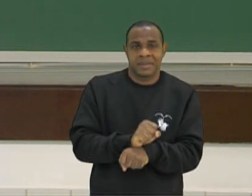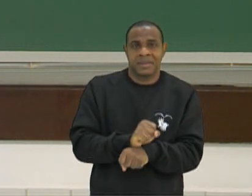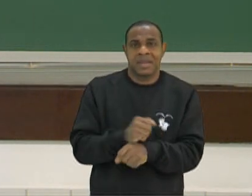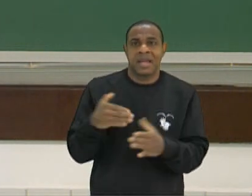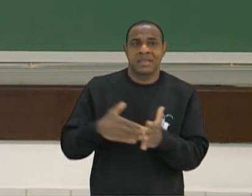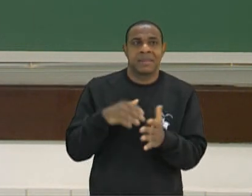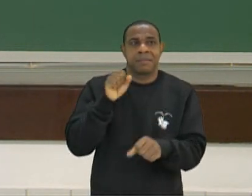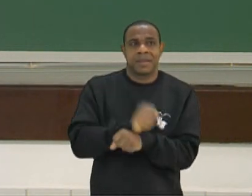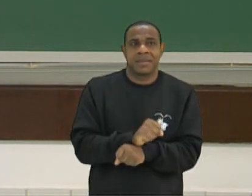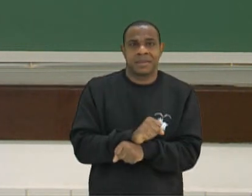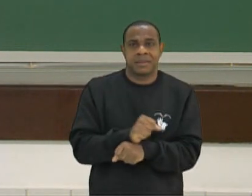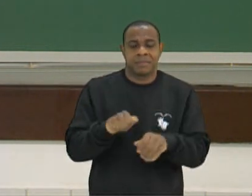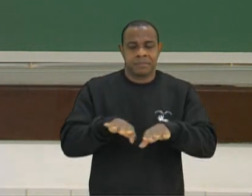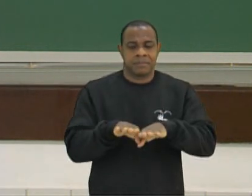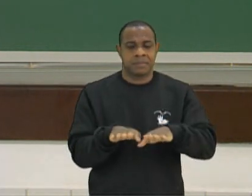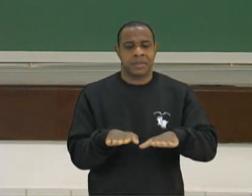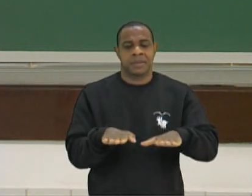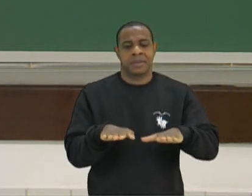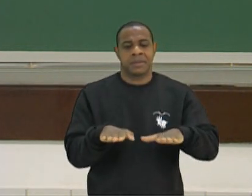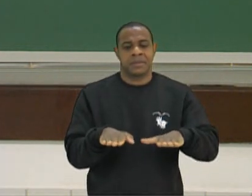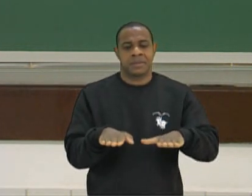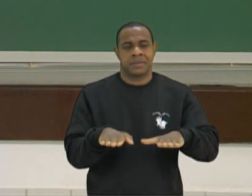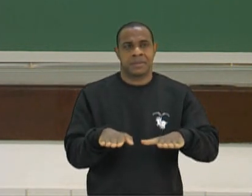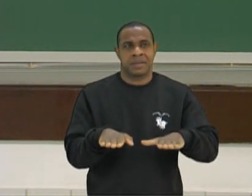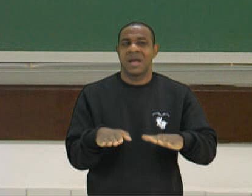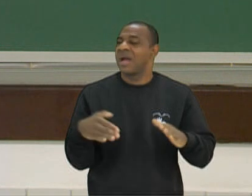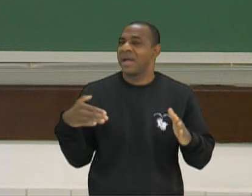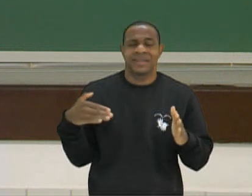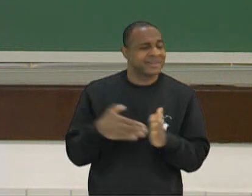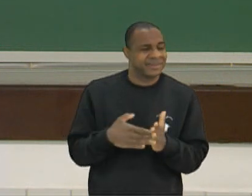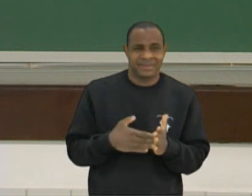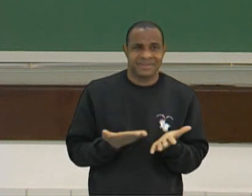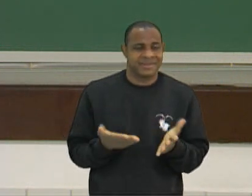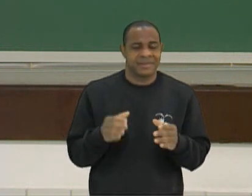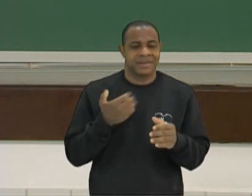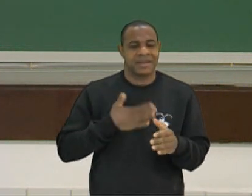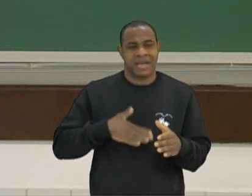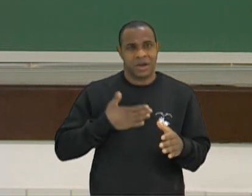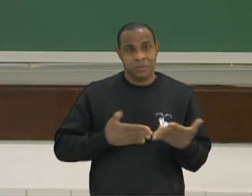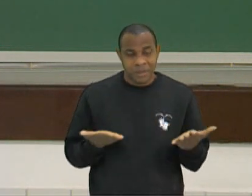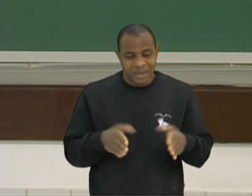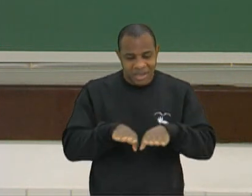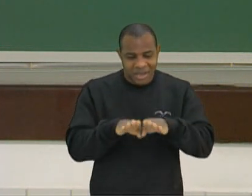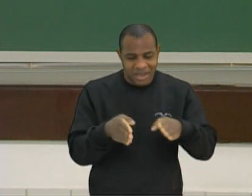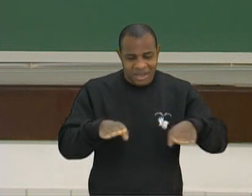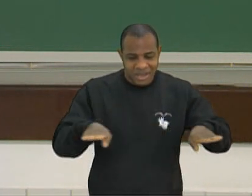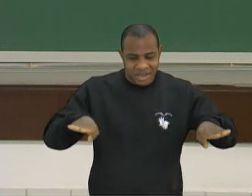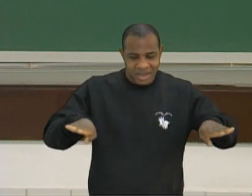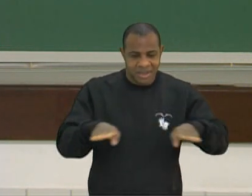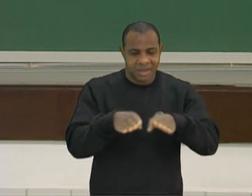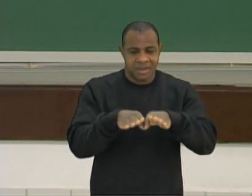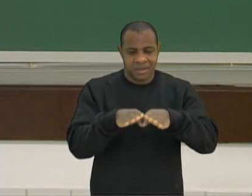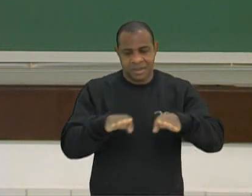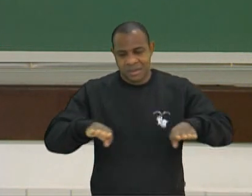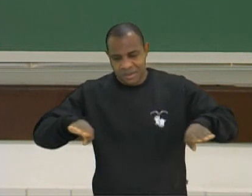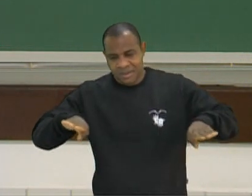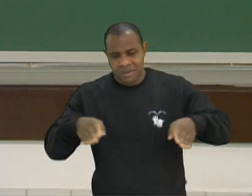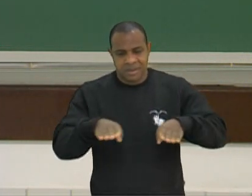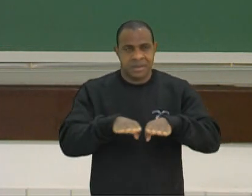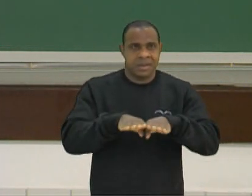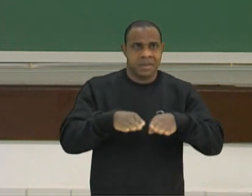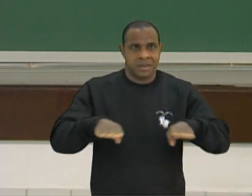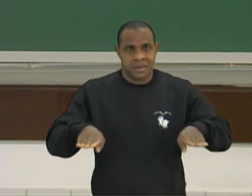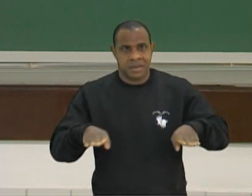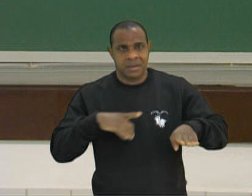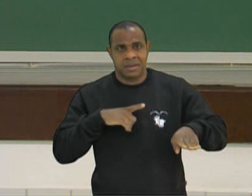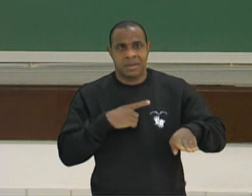e volte à calmaria. Mas até lá, o que acontece? Você vai ter a batida que vai refletir aqui na parte de